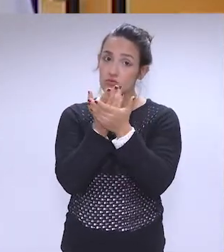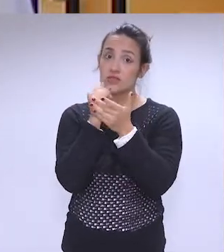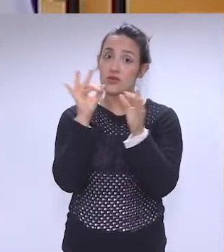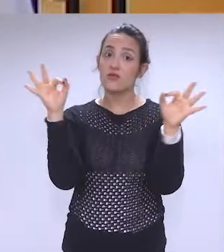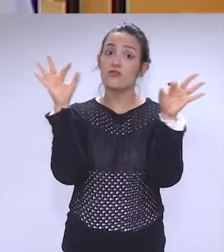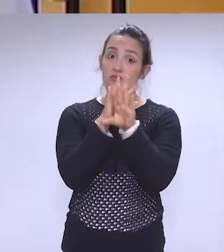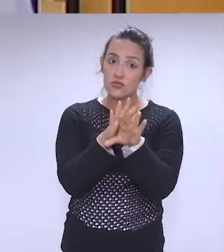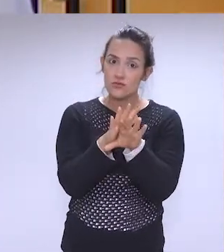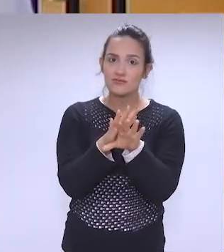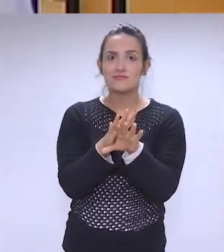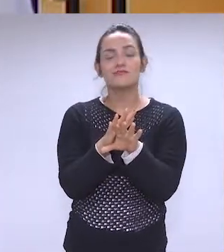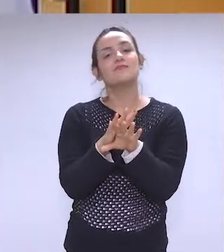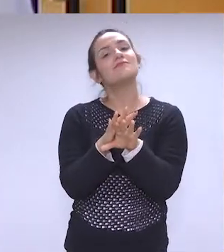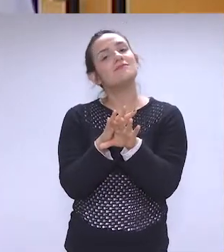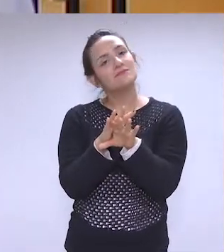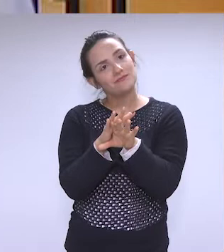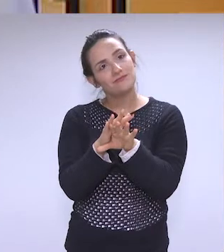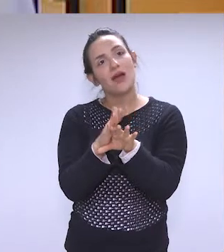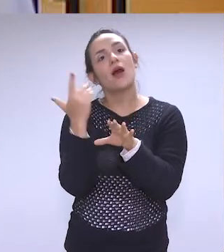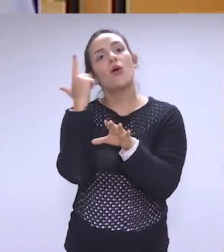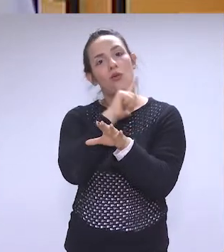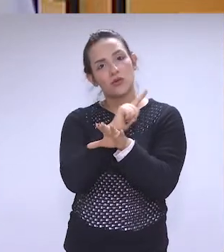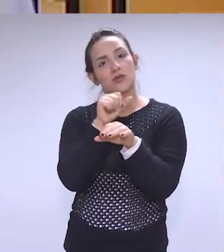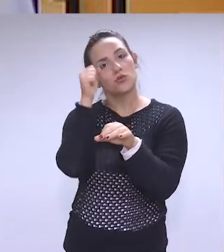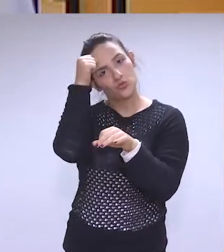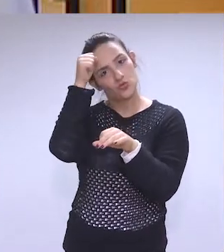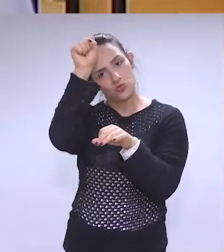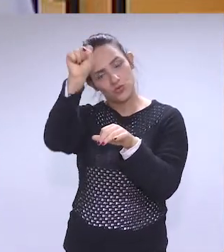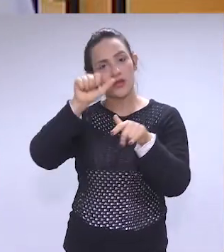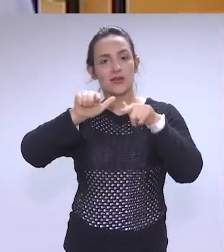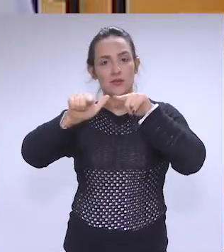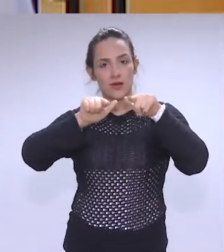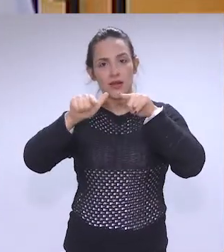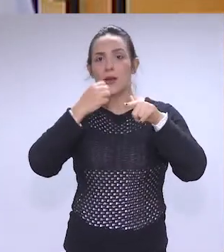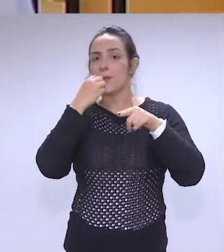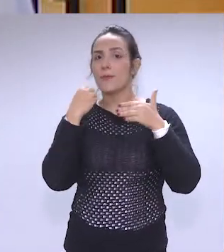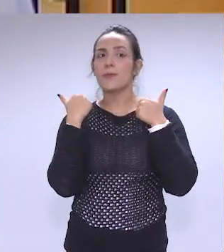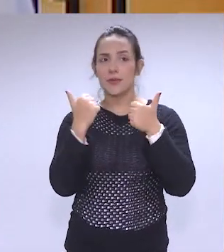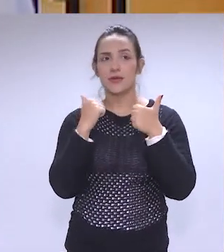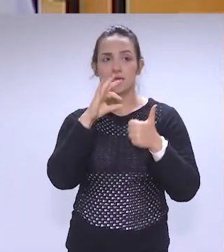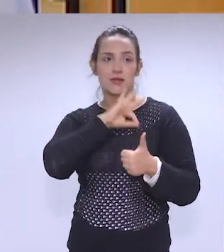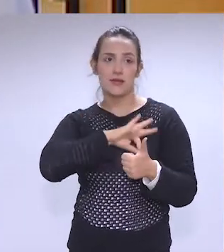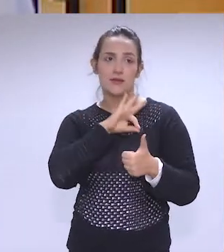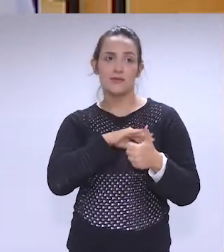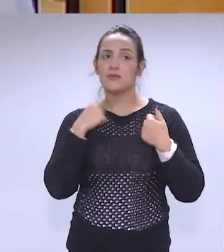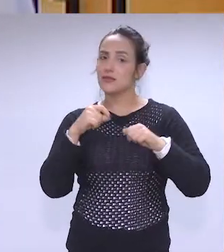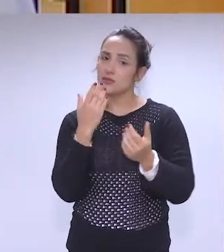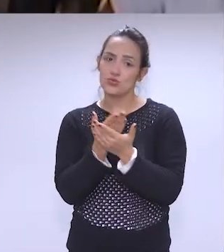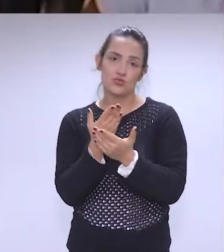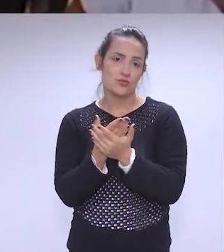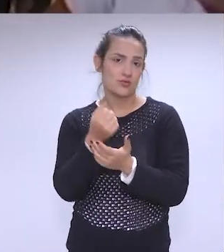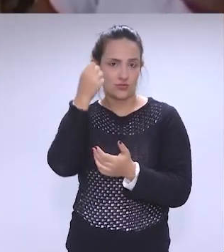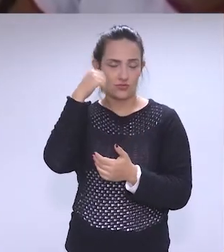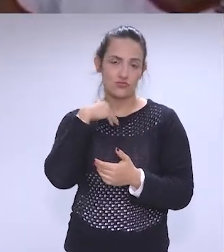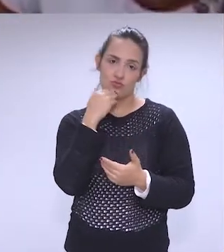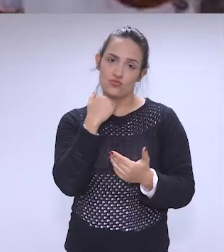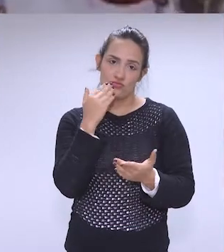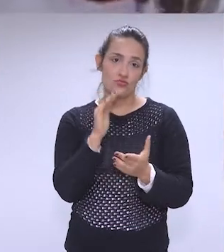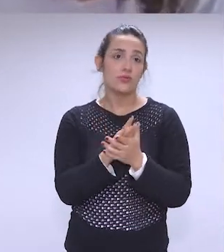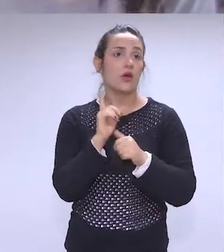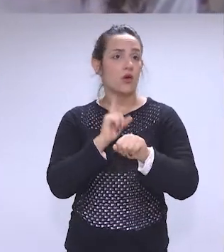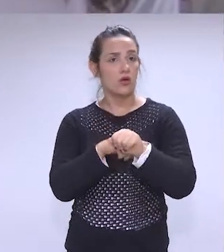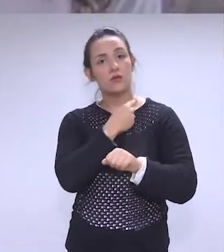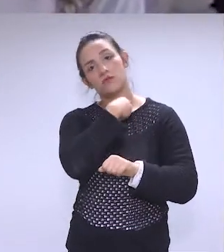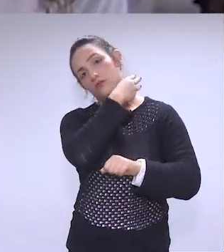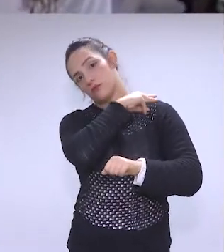que eu tiver meus estudos, a minha estabilidade com certeza está garantida, né? Porque para a gente ter uma estabilidade, a gente tem que ter estudo. Então, eu